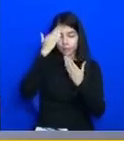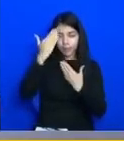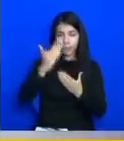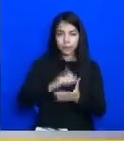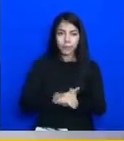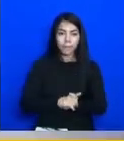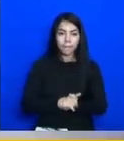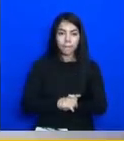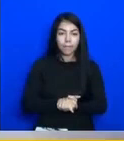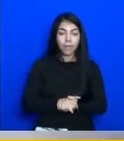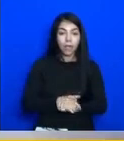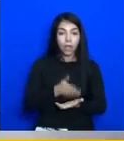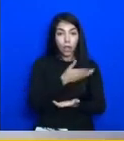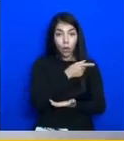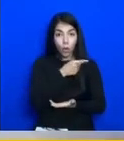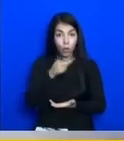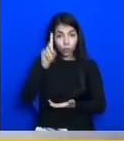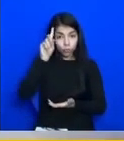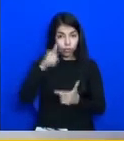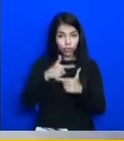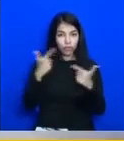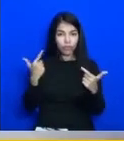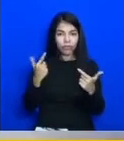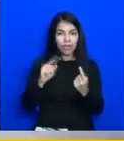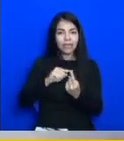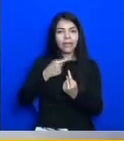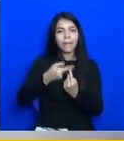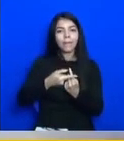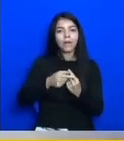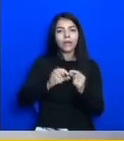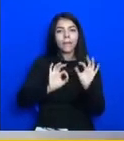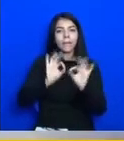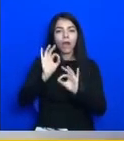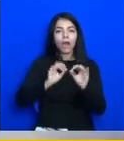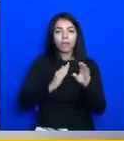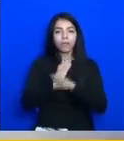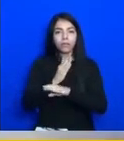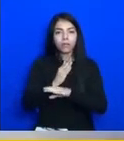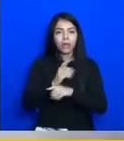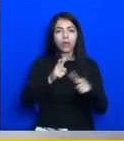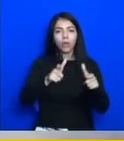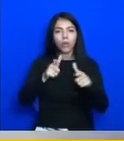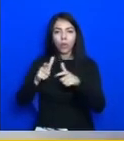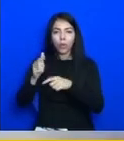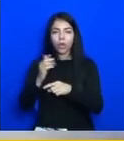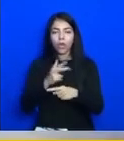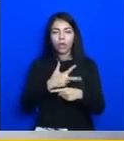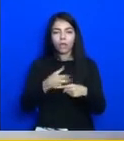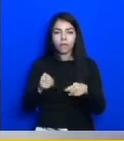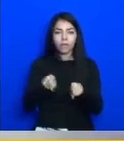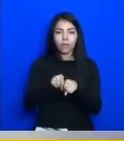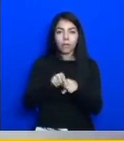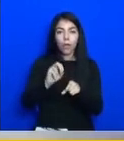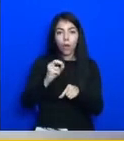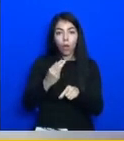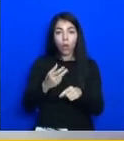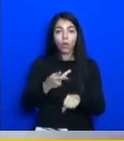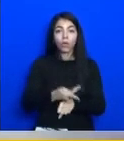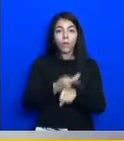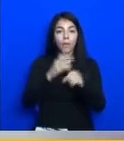Obrigado. E aí, hoje foi o seu dia de sorte? Após a apuração, você poderá saber de onde são as apostas vencedoras ou se o prêmio